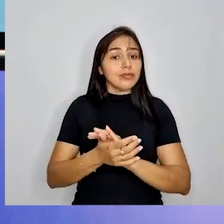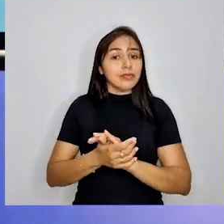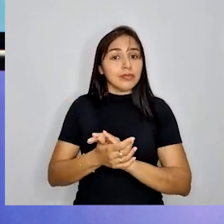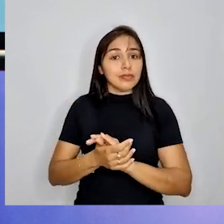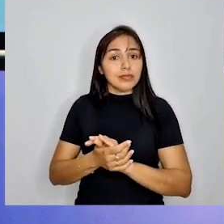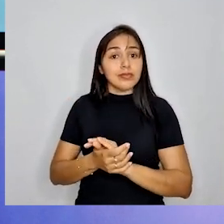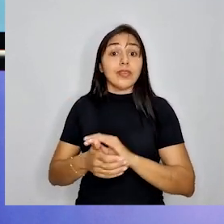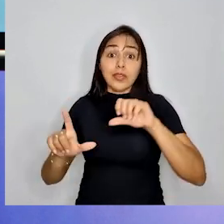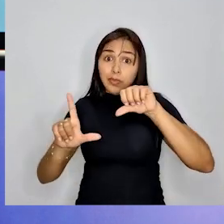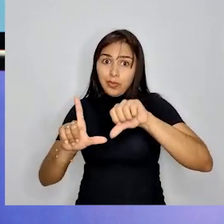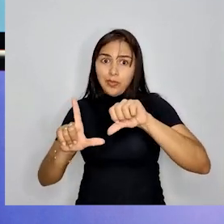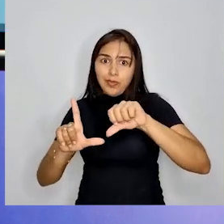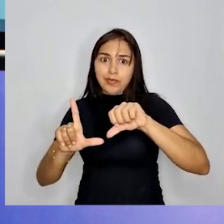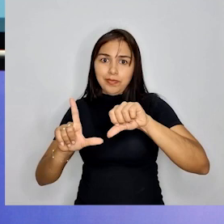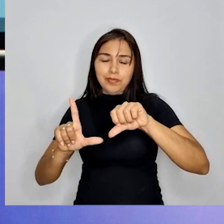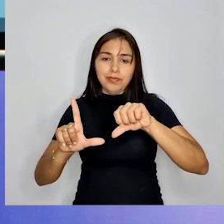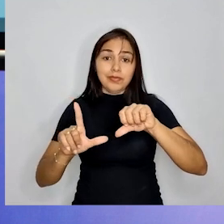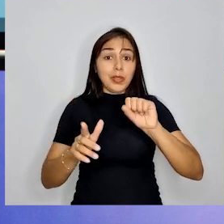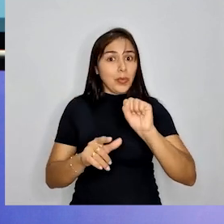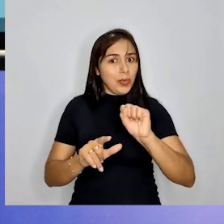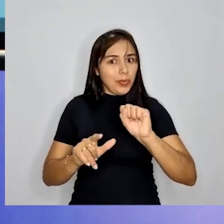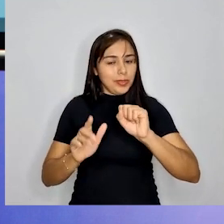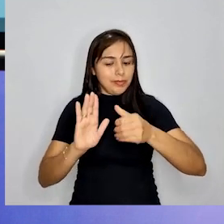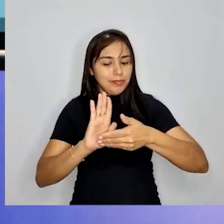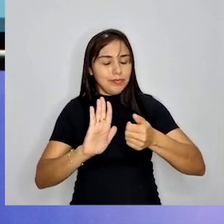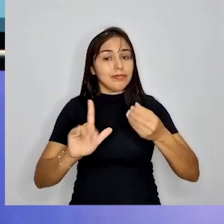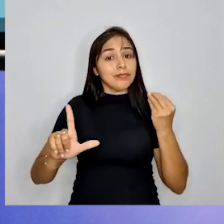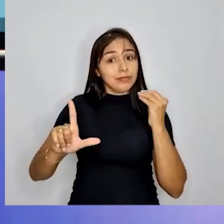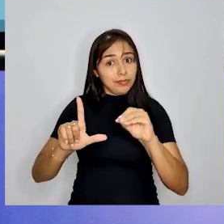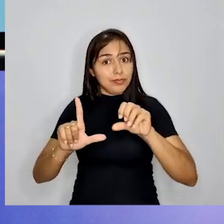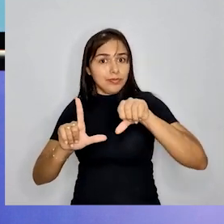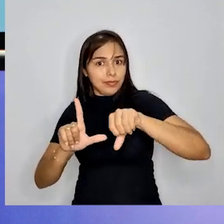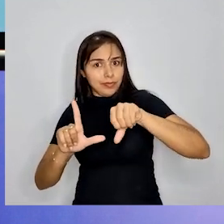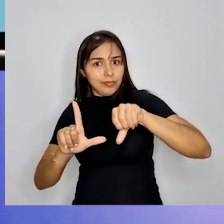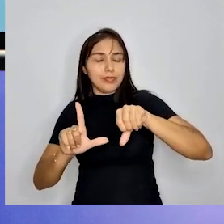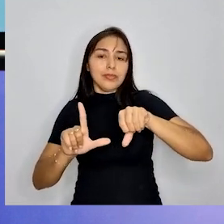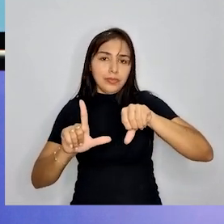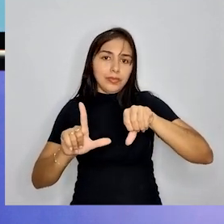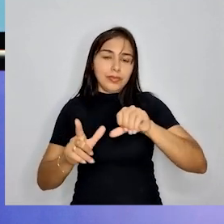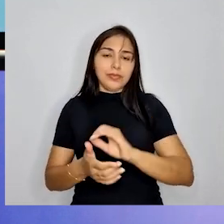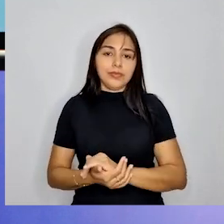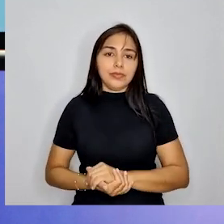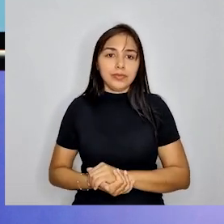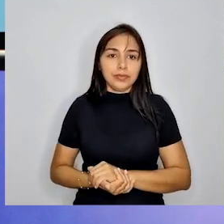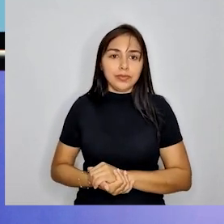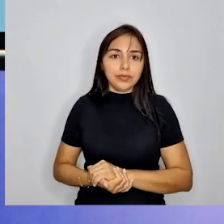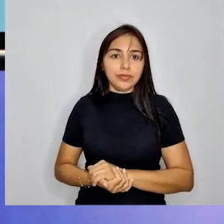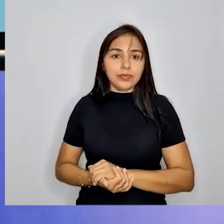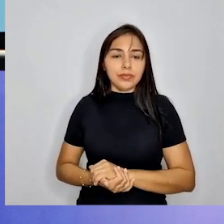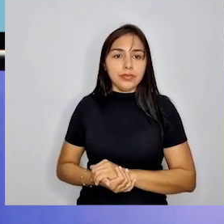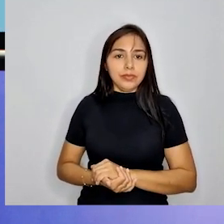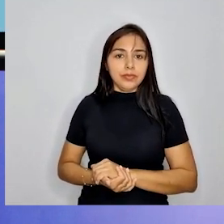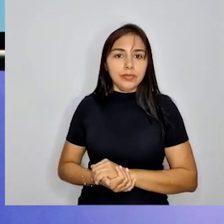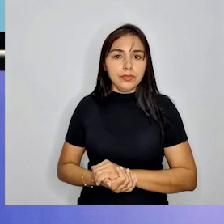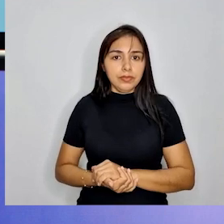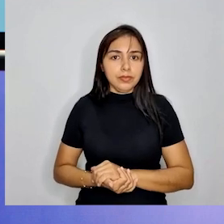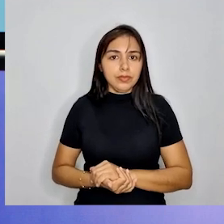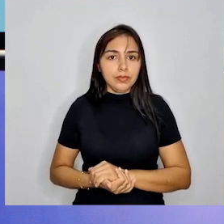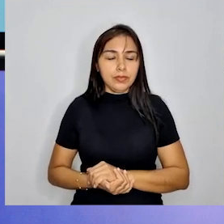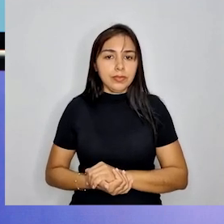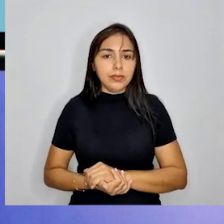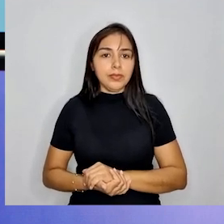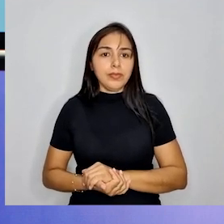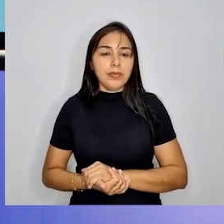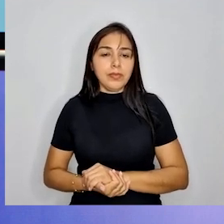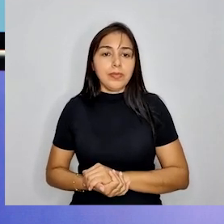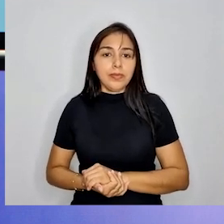9 vamos dar uma ajuste aqui que não é 8 né porque ó televisão tá vindo aqui então